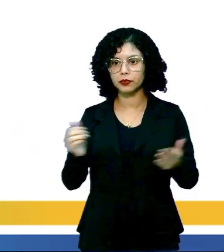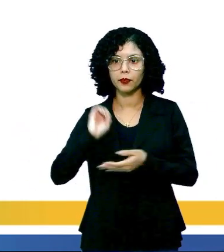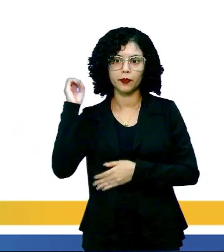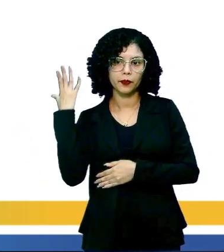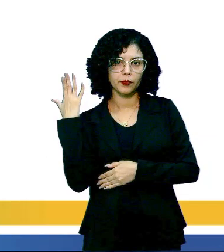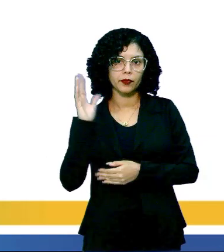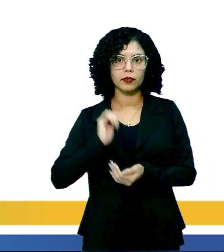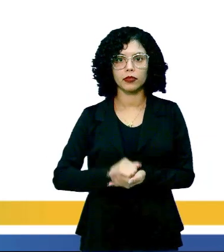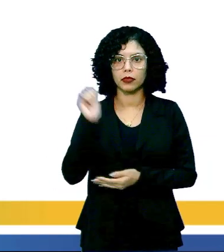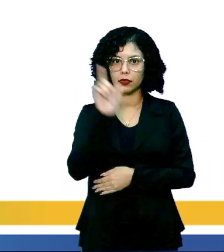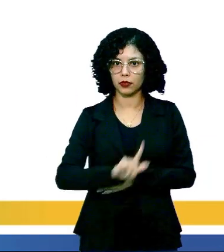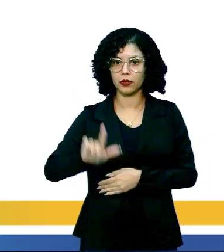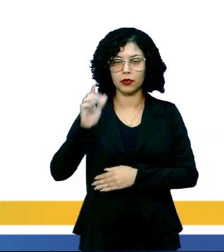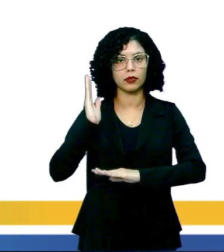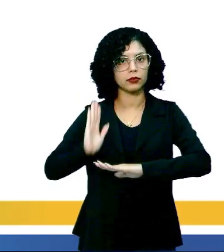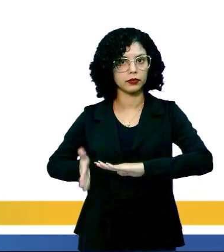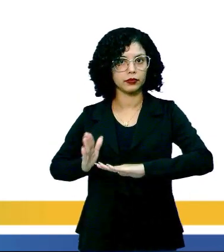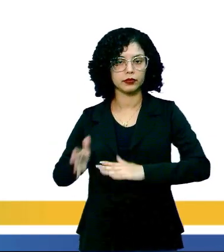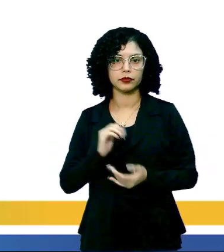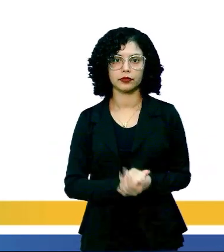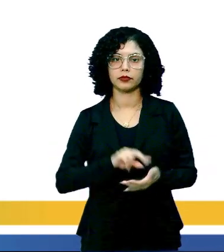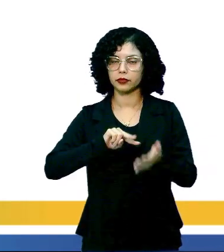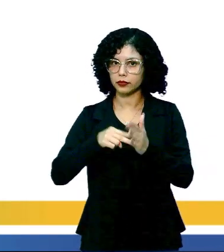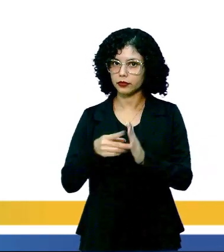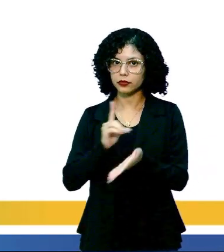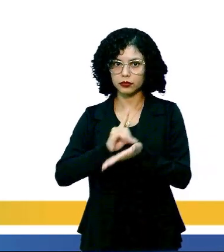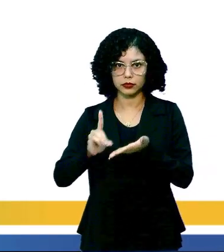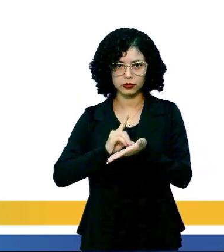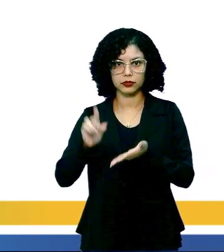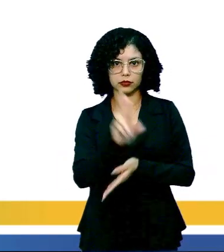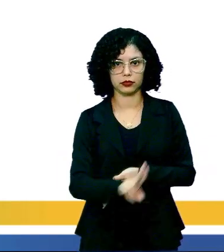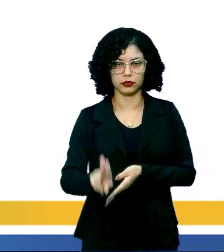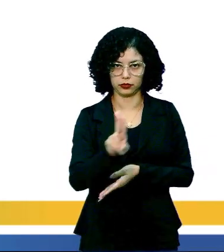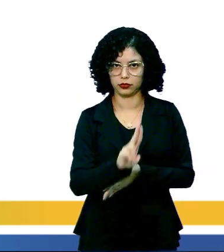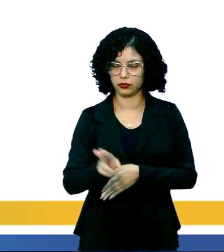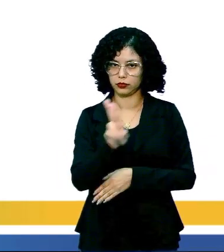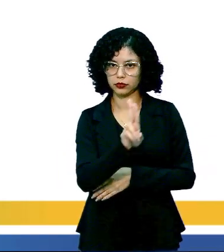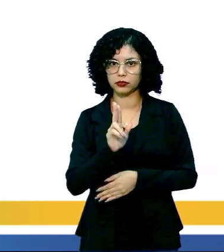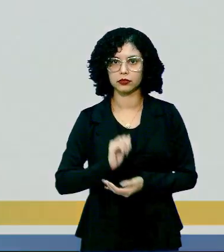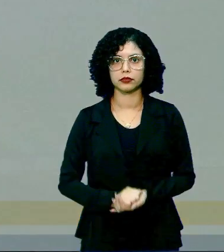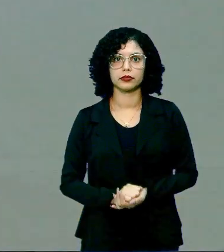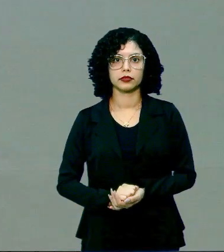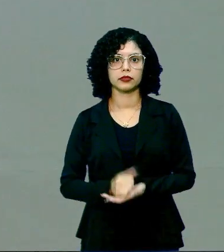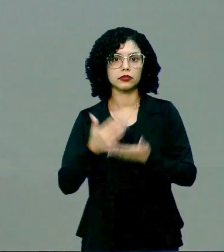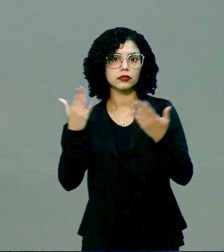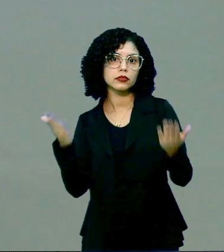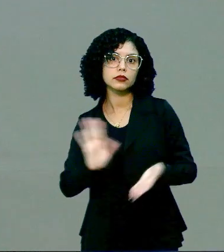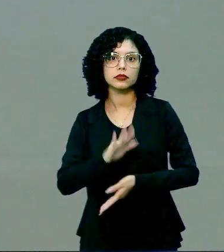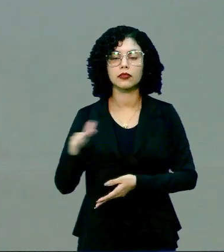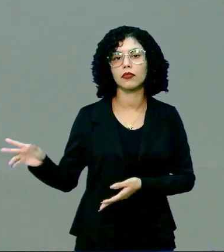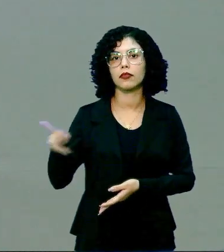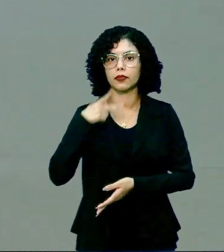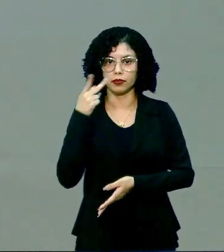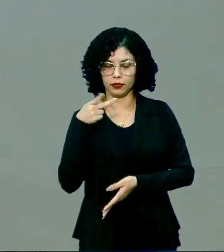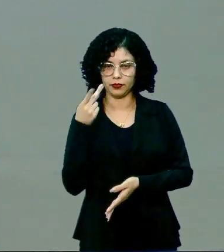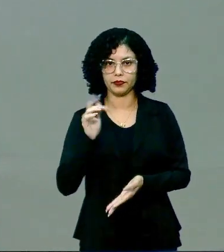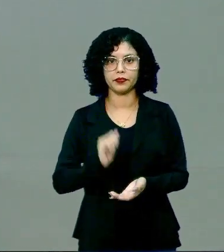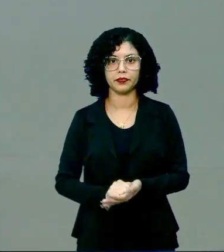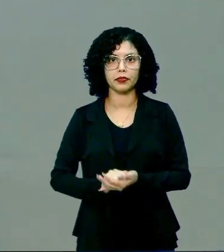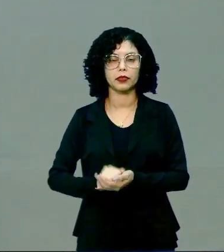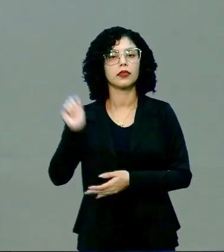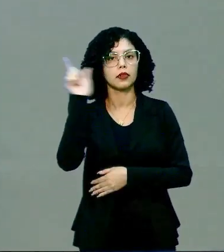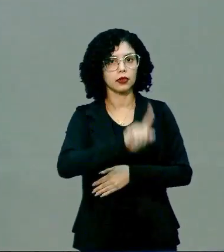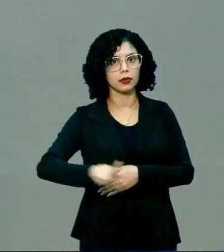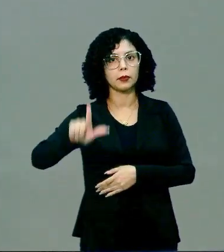vivendo. No caso, literatura contemporânea, o dicionário acaba por utilizar essa nomenclatura, tá? Então, quando nós falamos